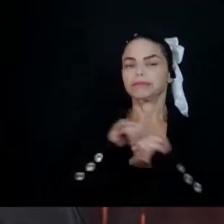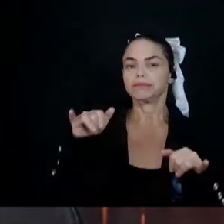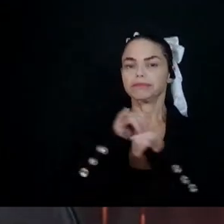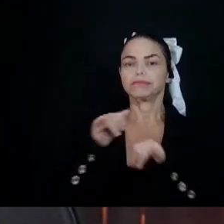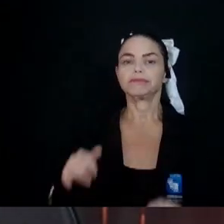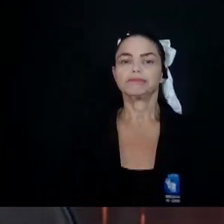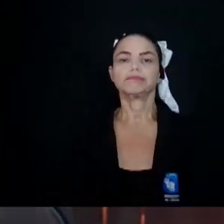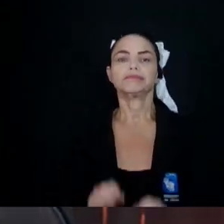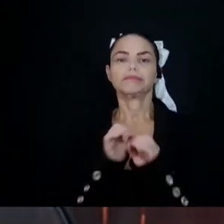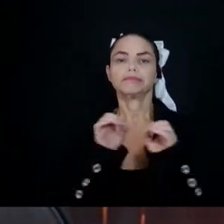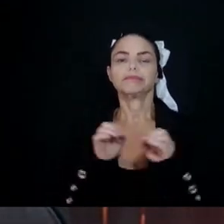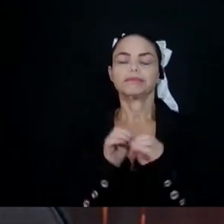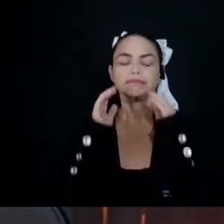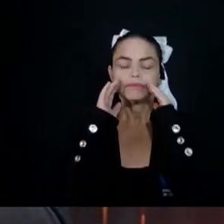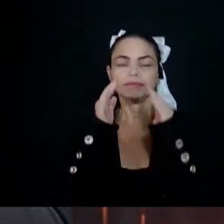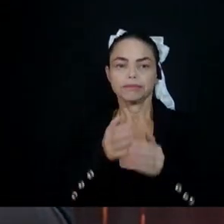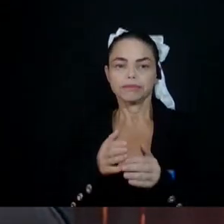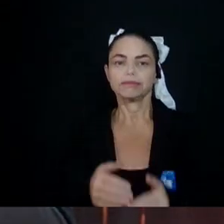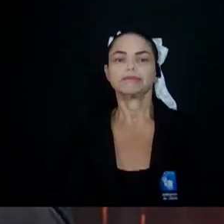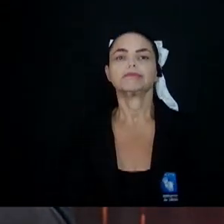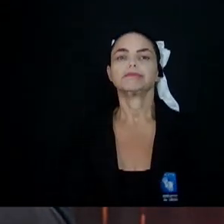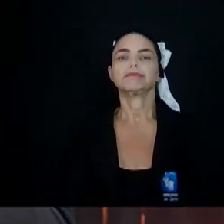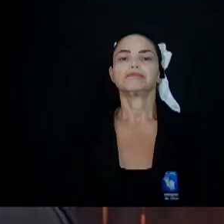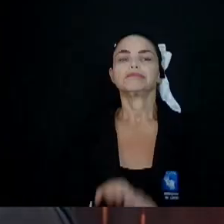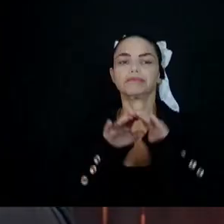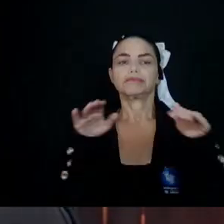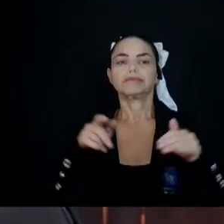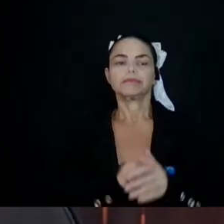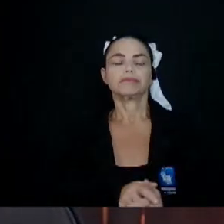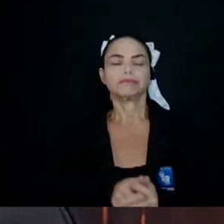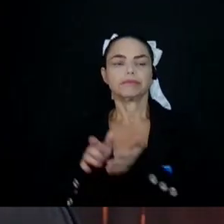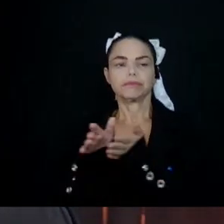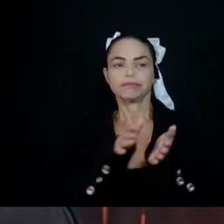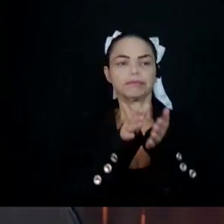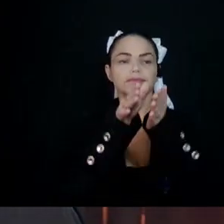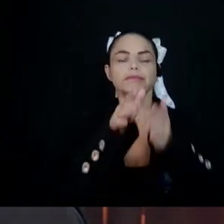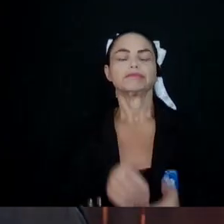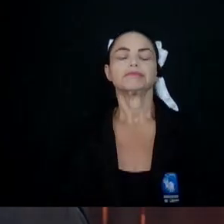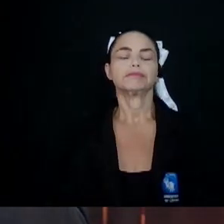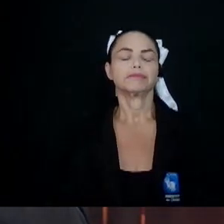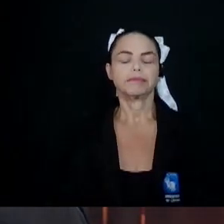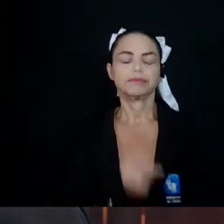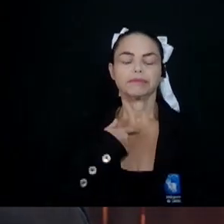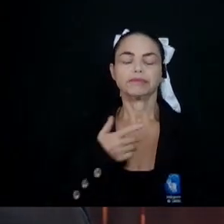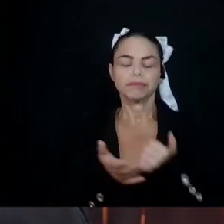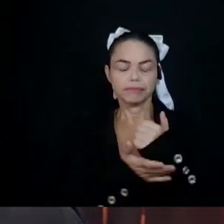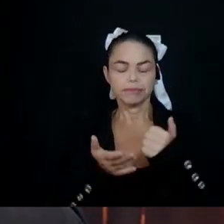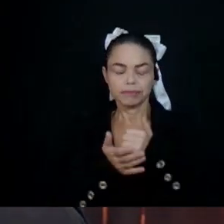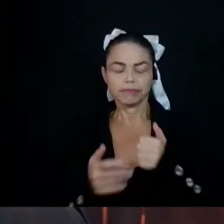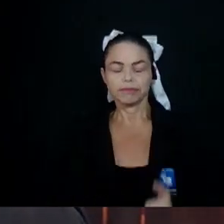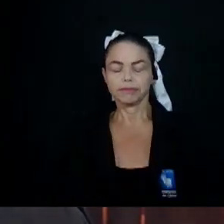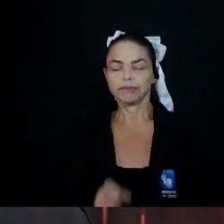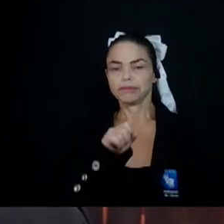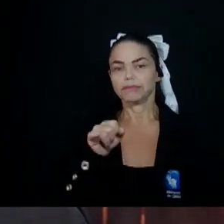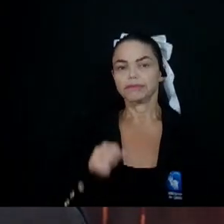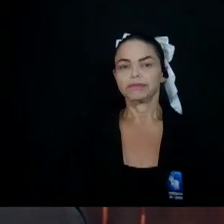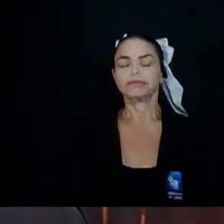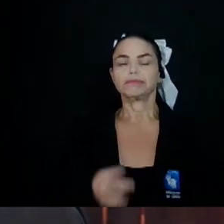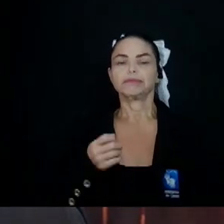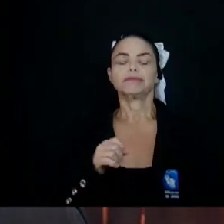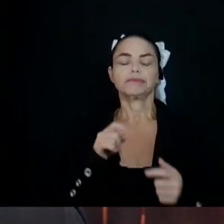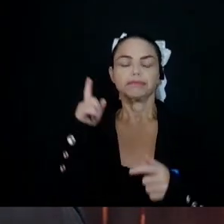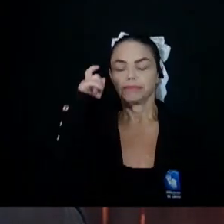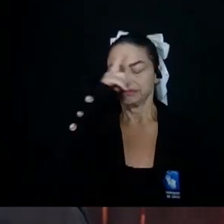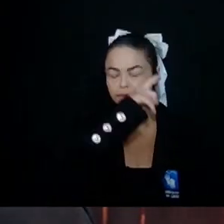que direcionem a criança para um determinado caminho, Uhum. né? É basicamente isso, mas isso é extremamente complexo, isso é